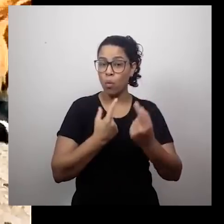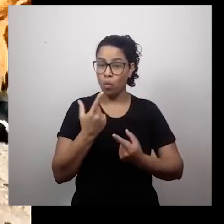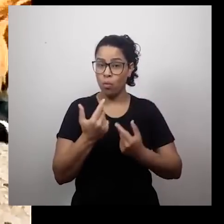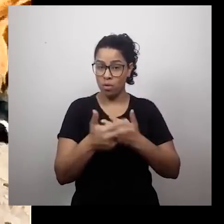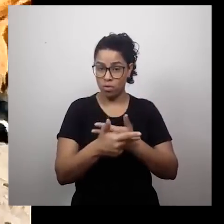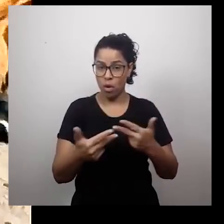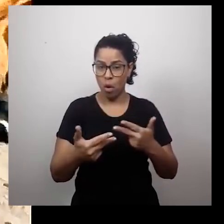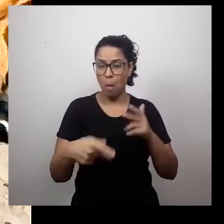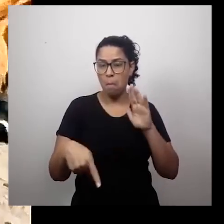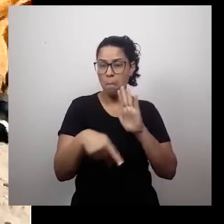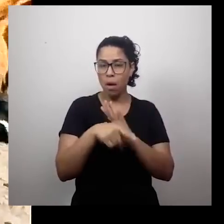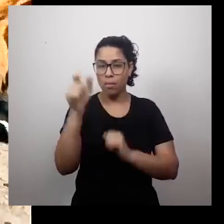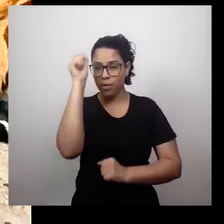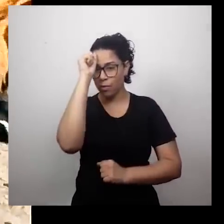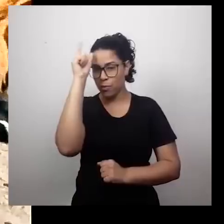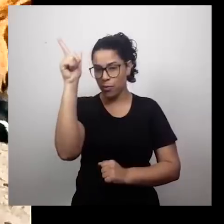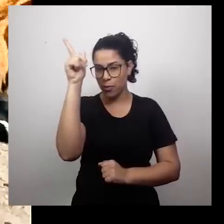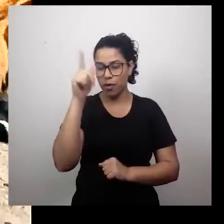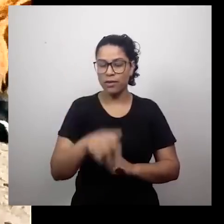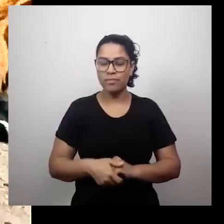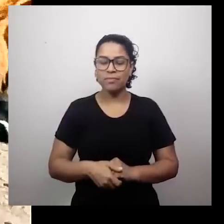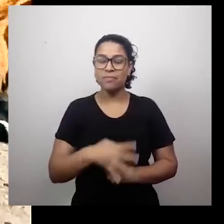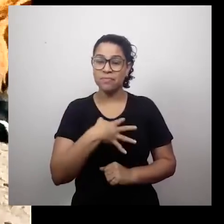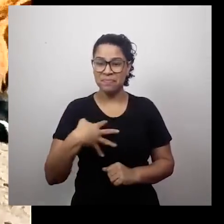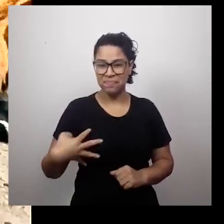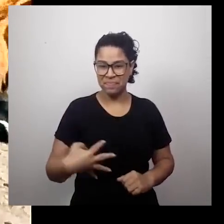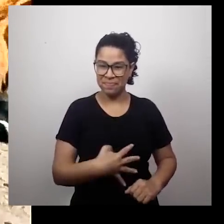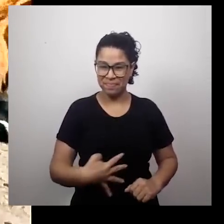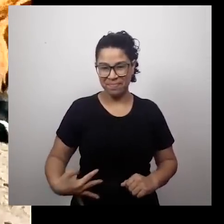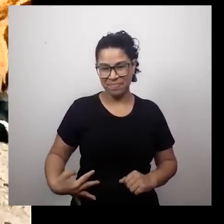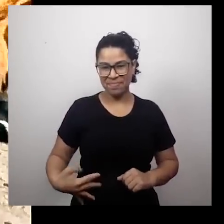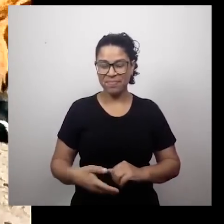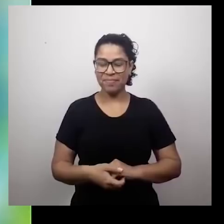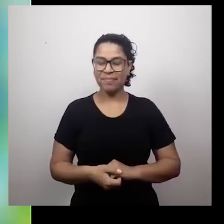fazem parte da cultura nacional, como o tiger,